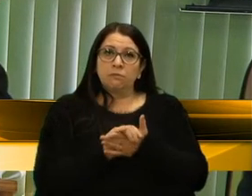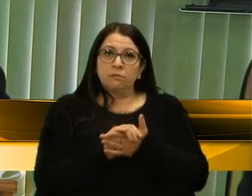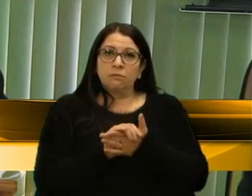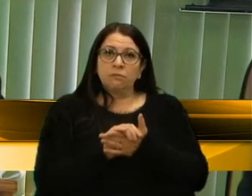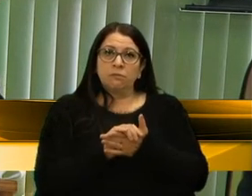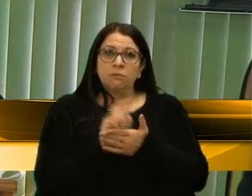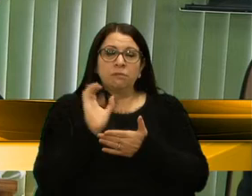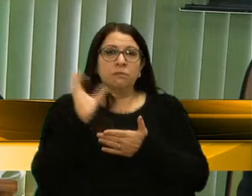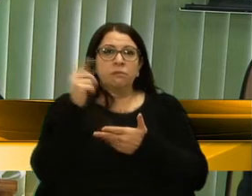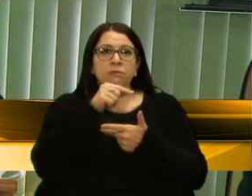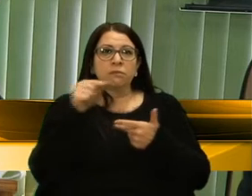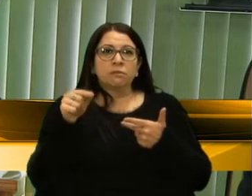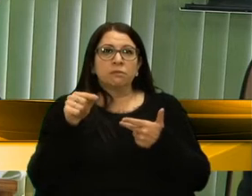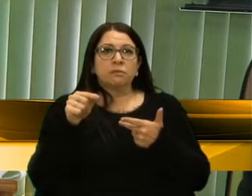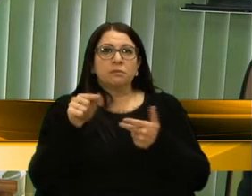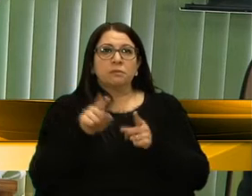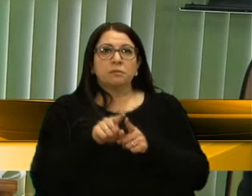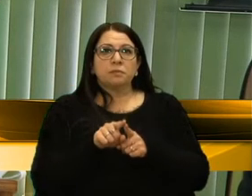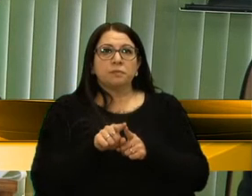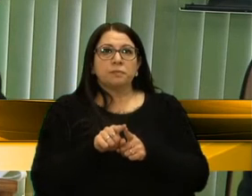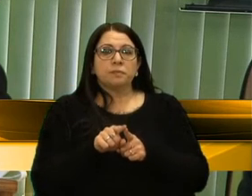estão acontecendo e estão sendo,